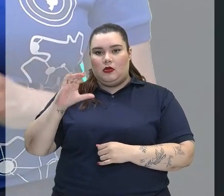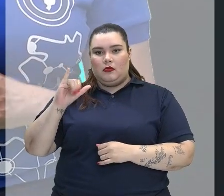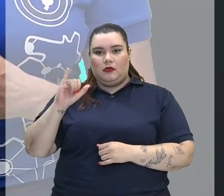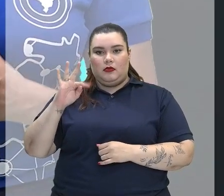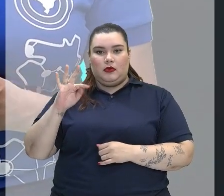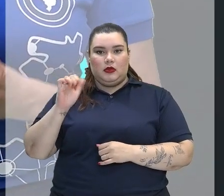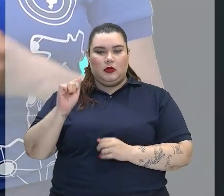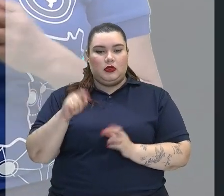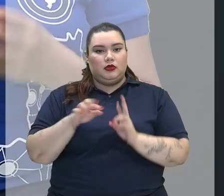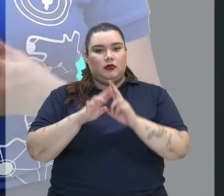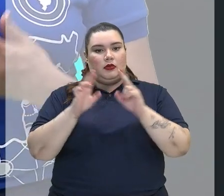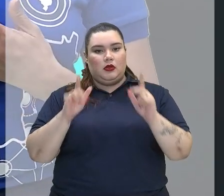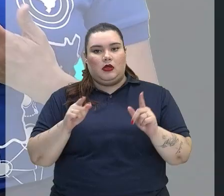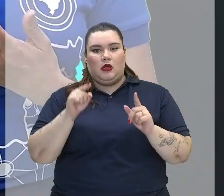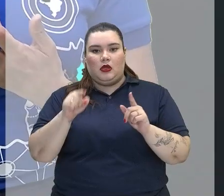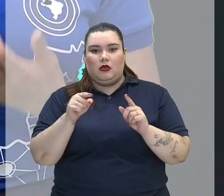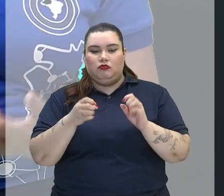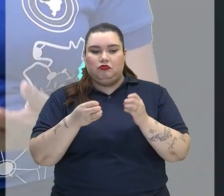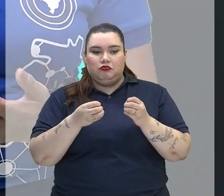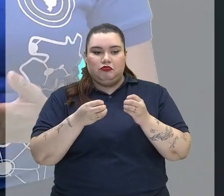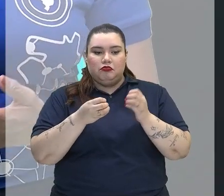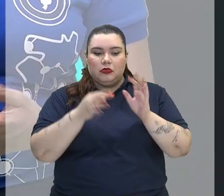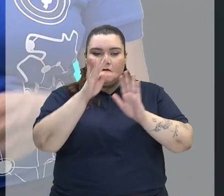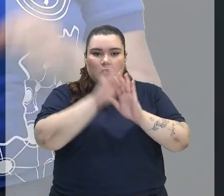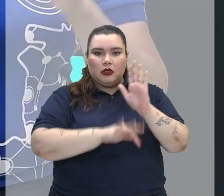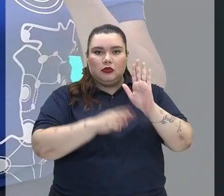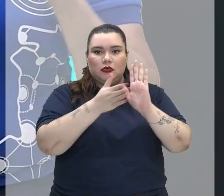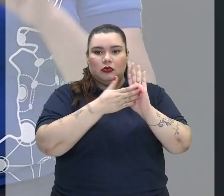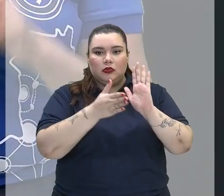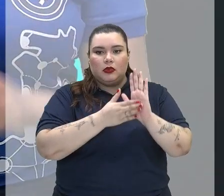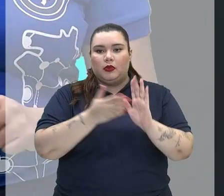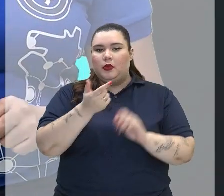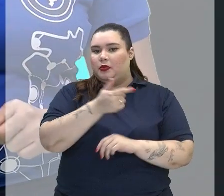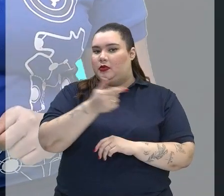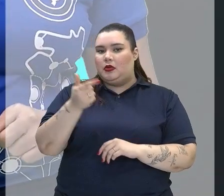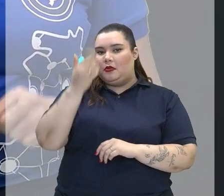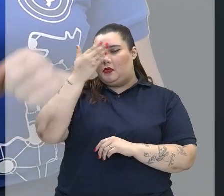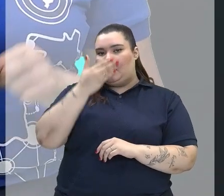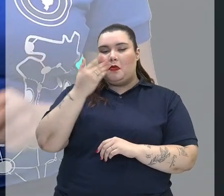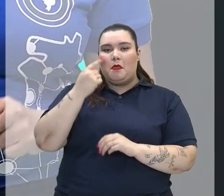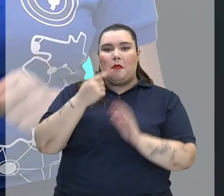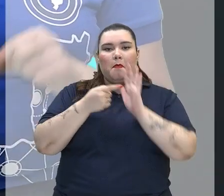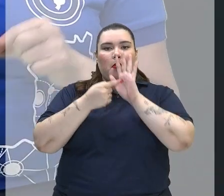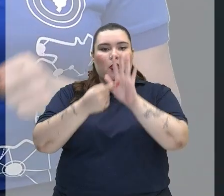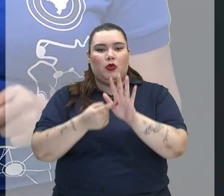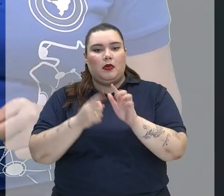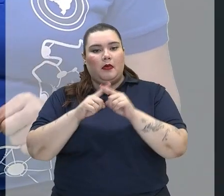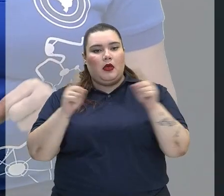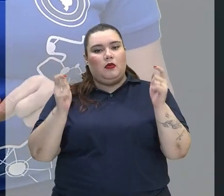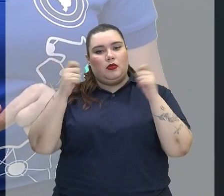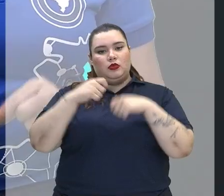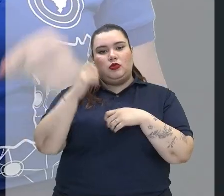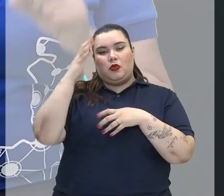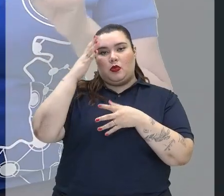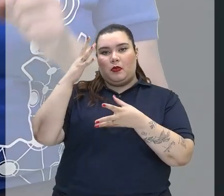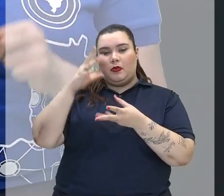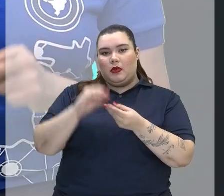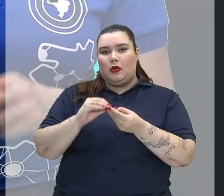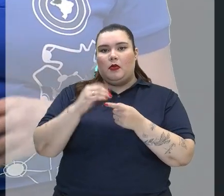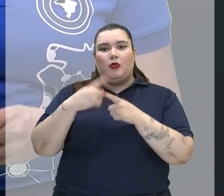são aquelas que não estão expressas diretamente no texto, mas podem ser compreendidas por meio